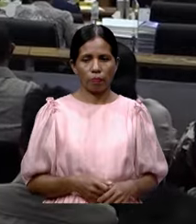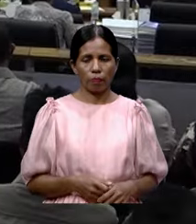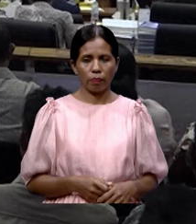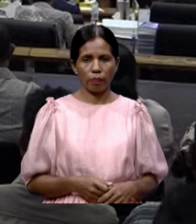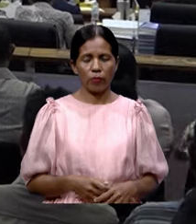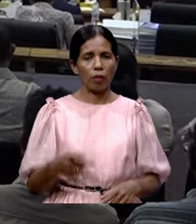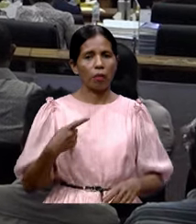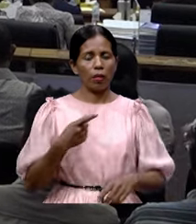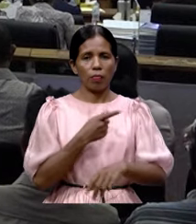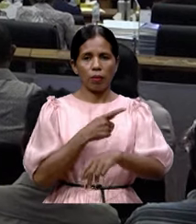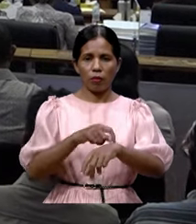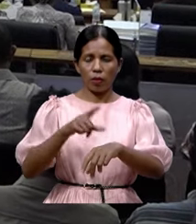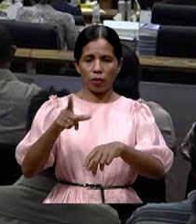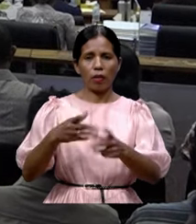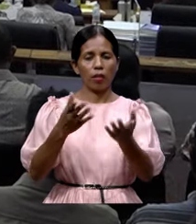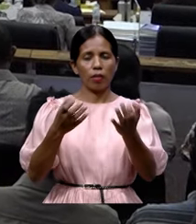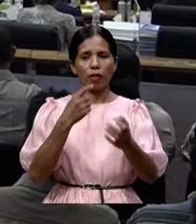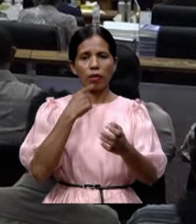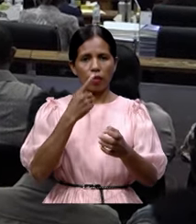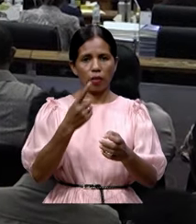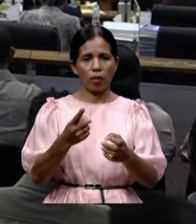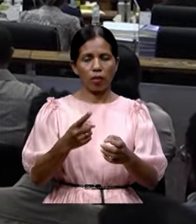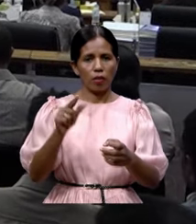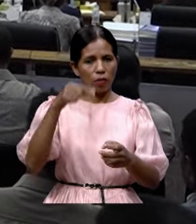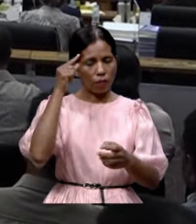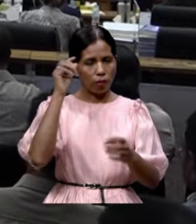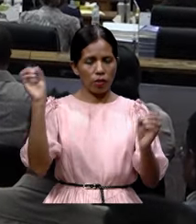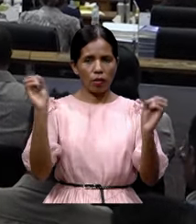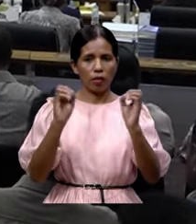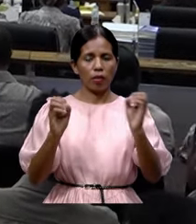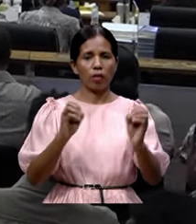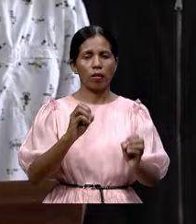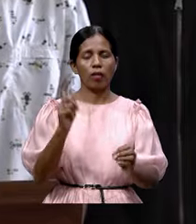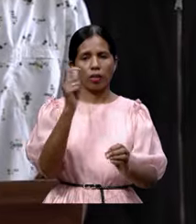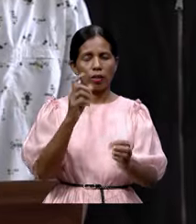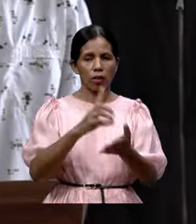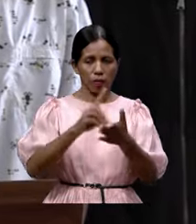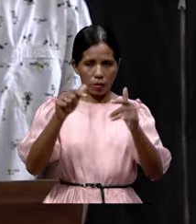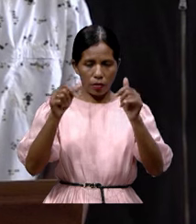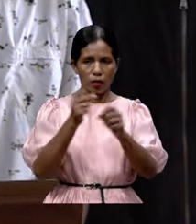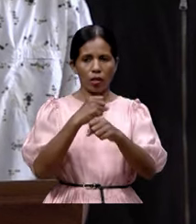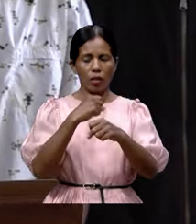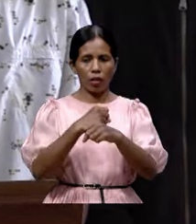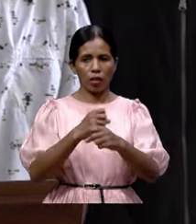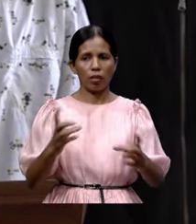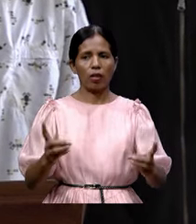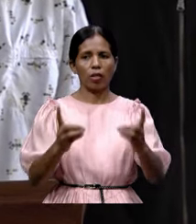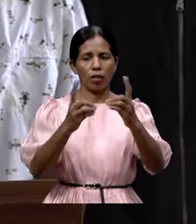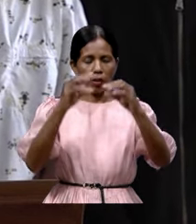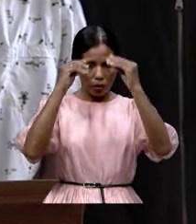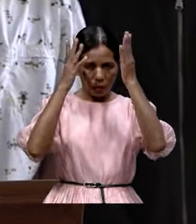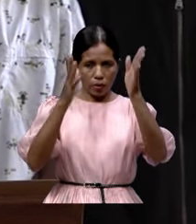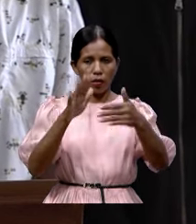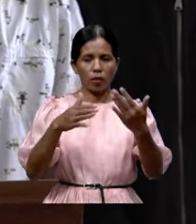Parlamento Nacional e o Comissão de Higiene me trata assunto educação, juventude e desporto na cidadania, terça semana, né? A audiência ao professores contratado